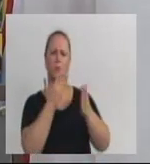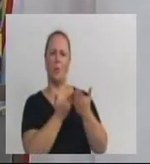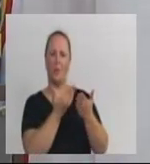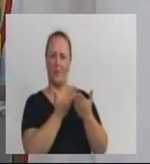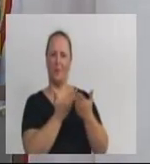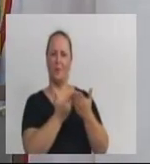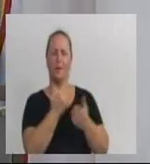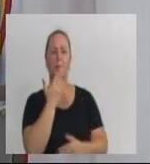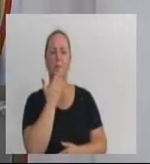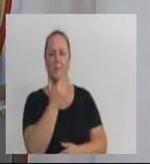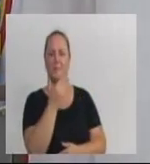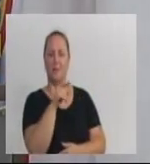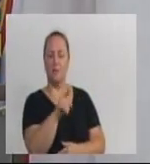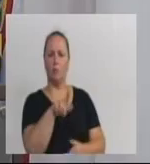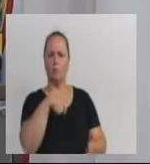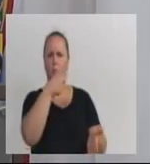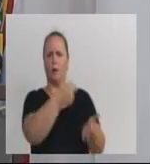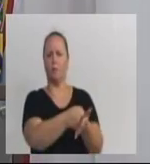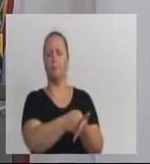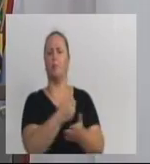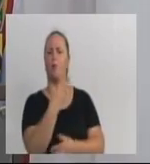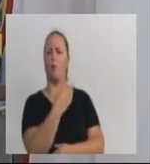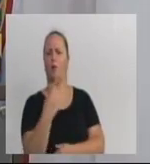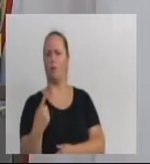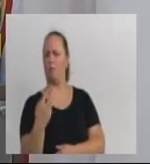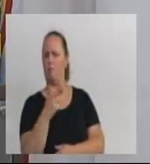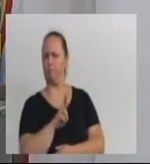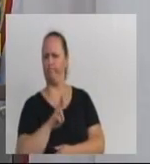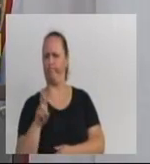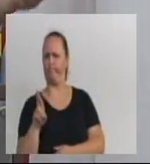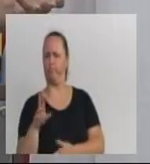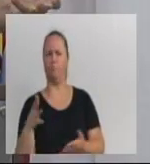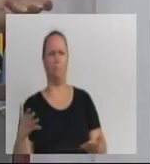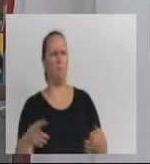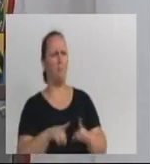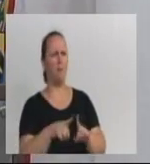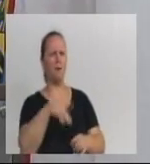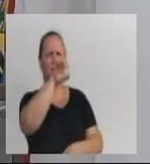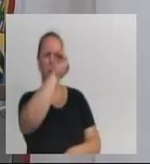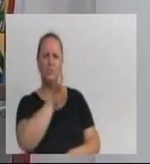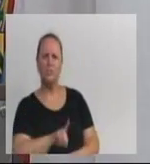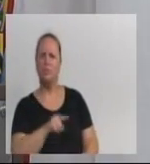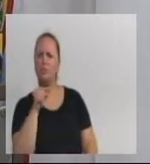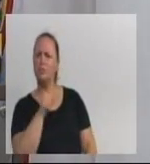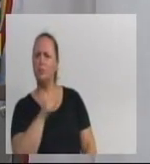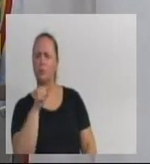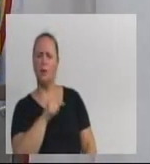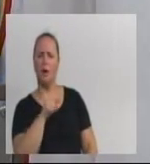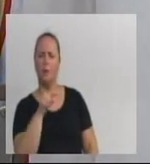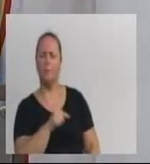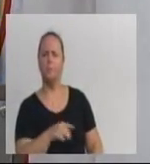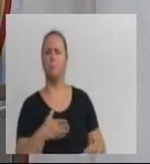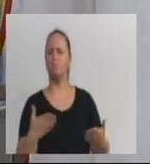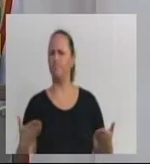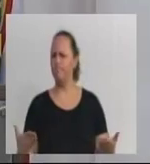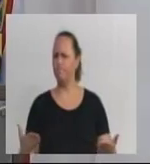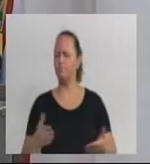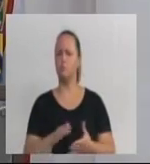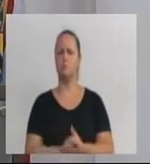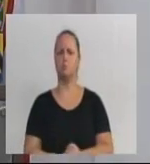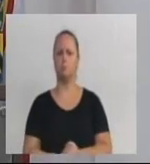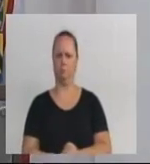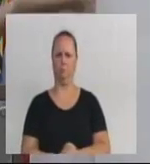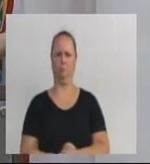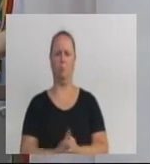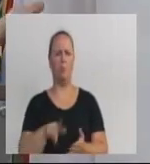duas folhas, impressão de duas folhas, que é um direito que ele tem, porque ele saiu dali. Ela fazia direito aqui para pagar 900,